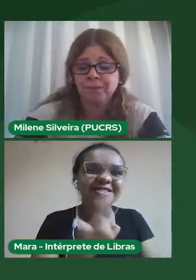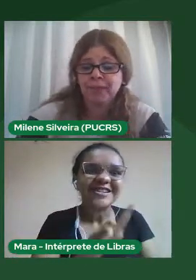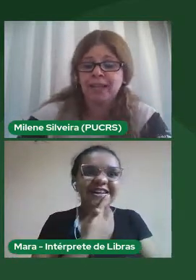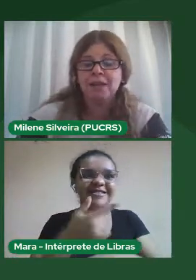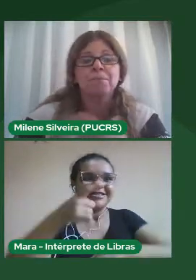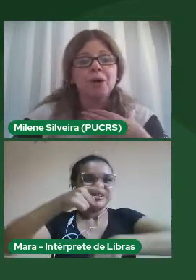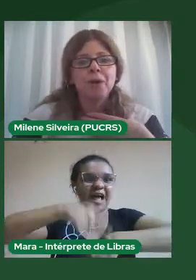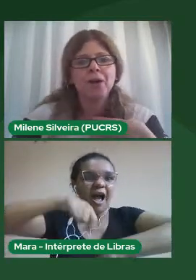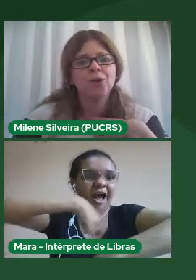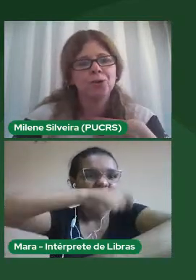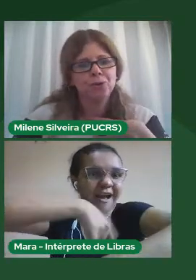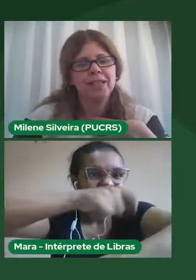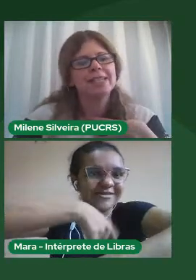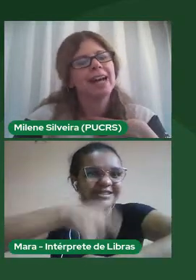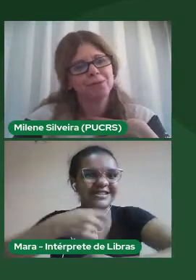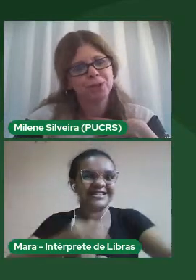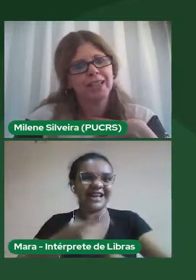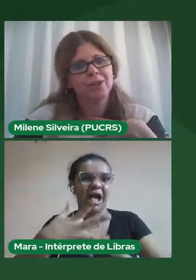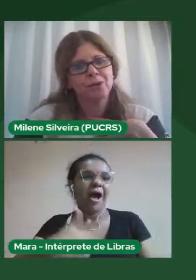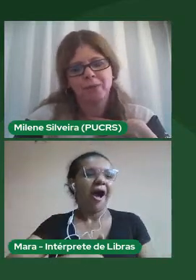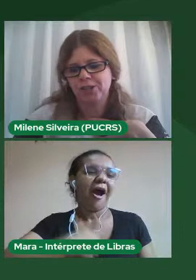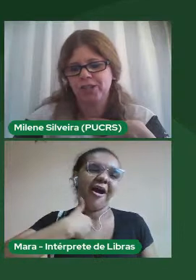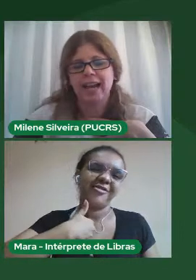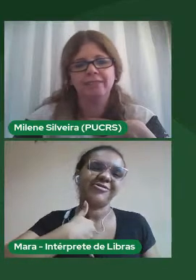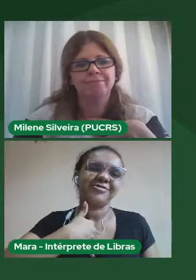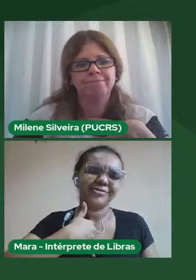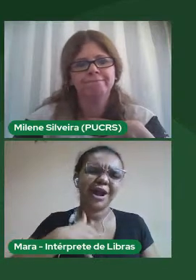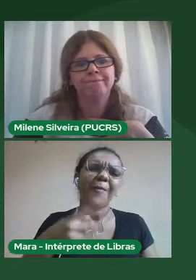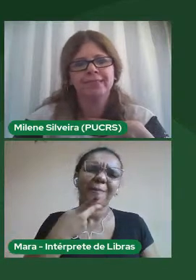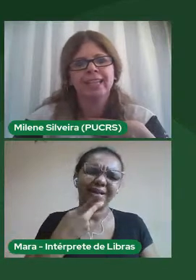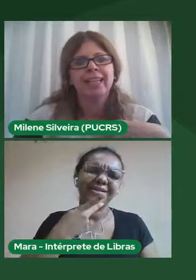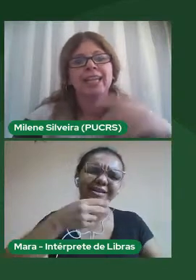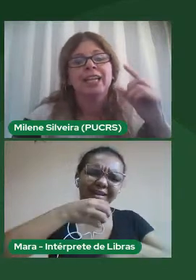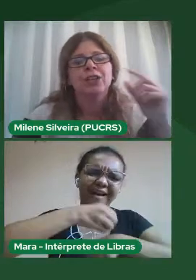curvinha. Meu maior orgulho nessa área, vou ter que compartilhar.